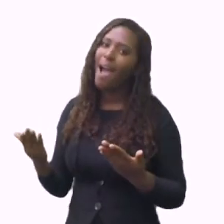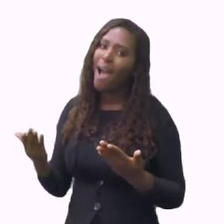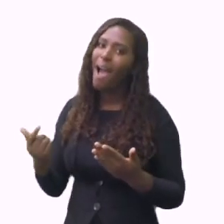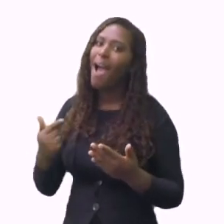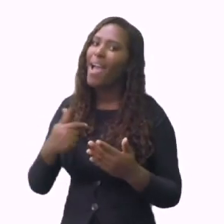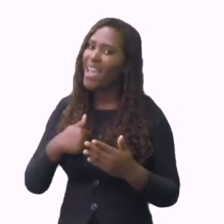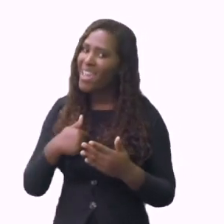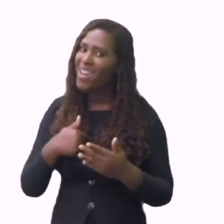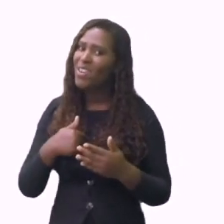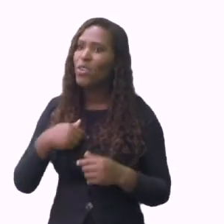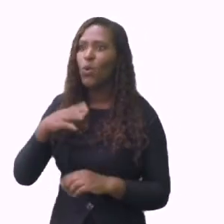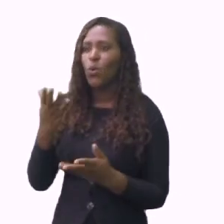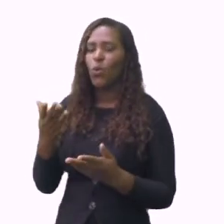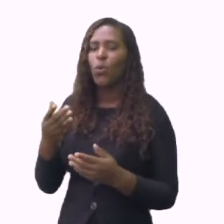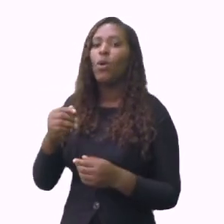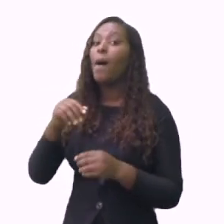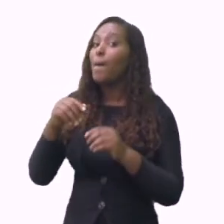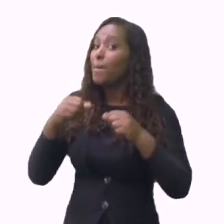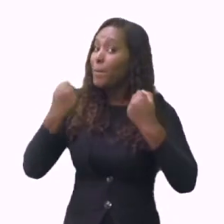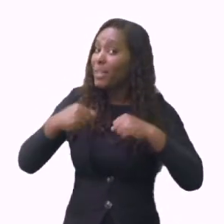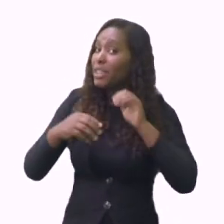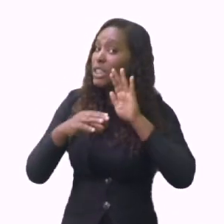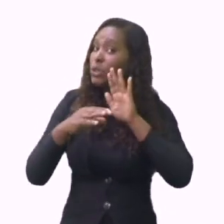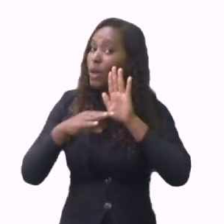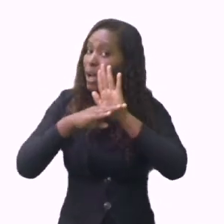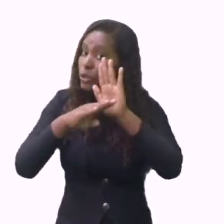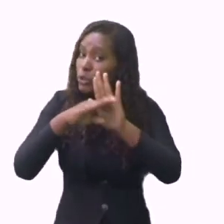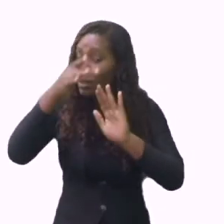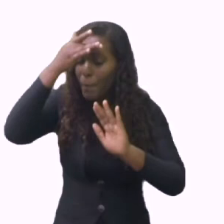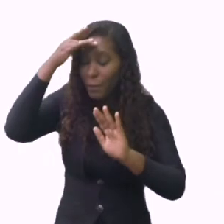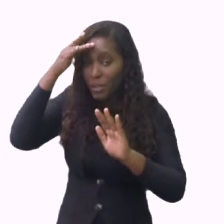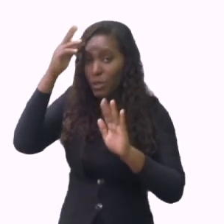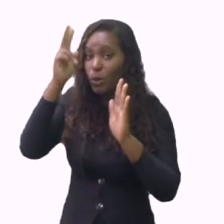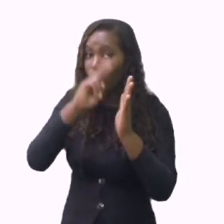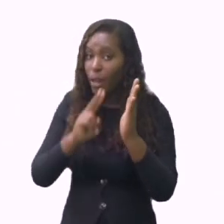escrita para quando a pessoa for ler, ela saber como ela vai ler.